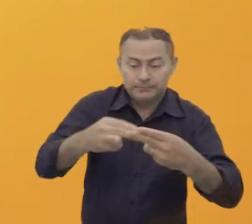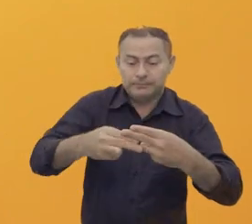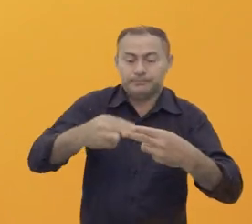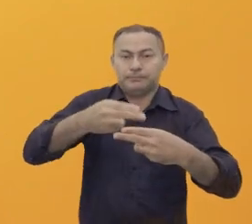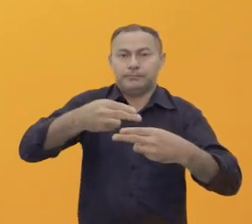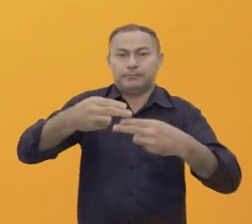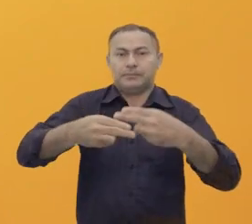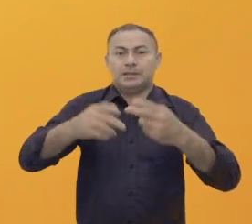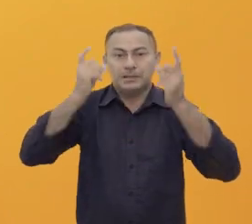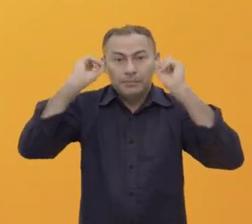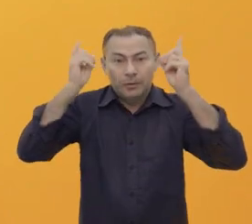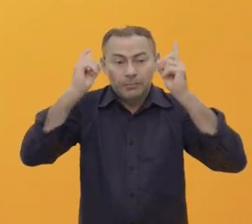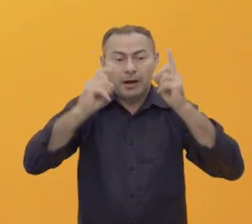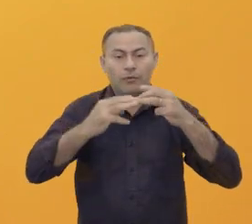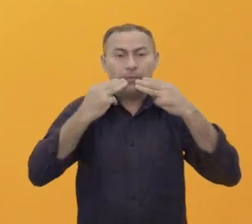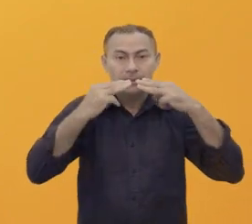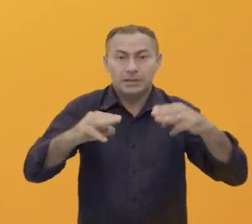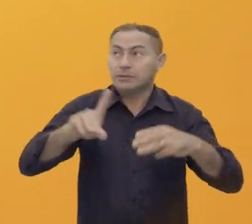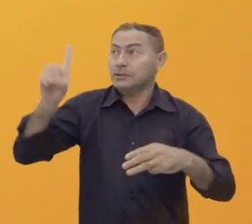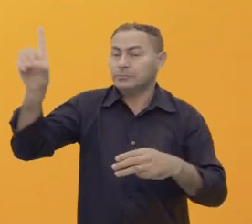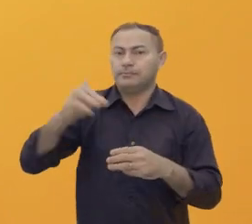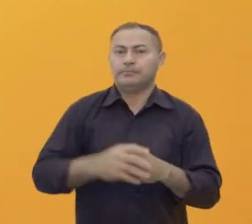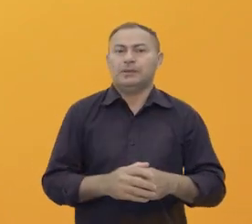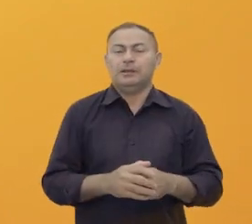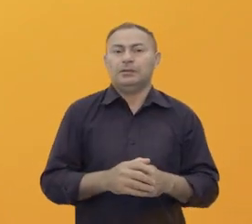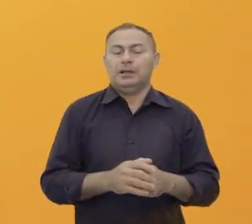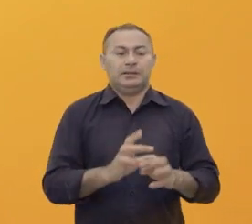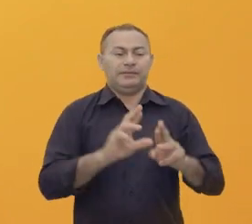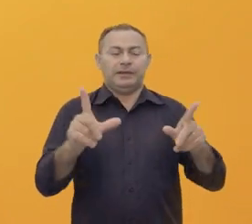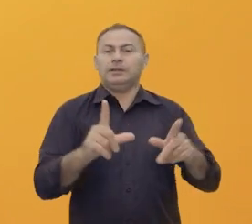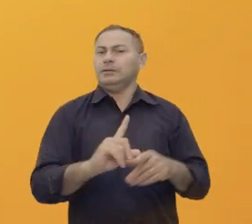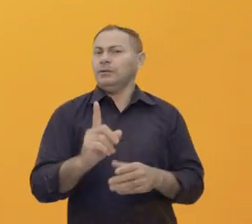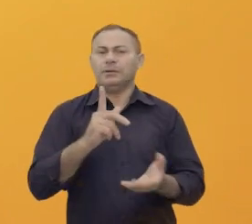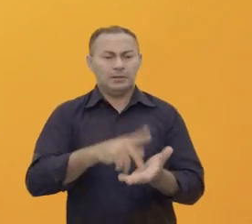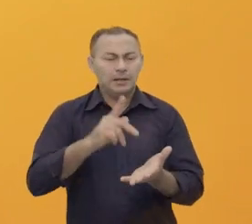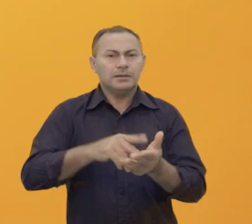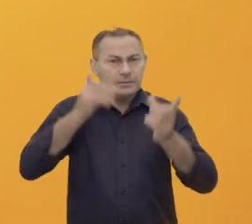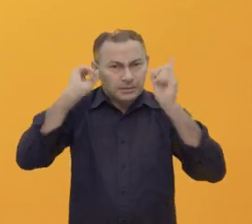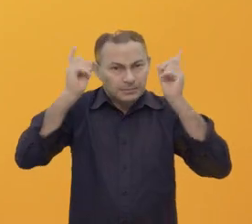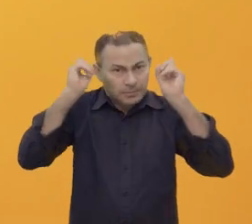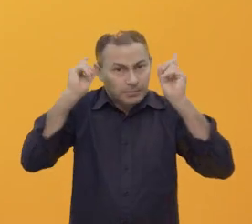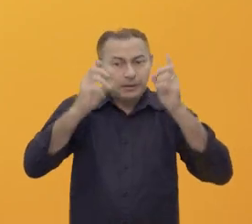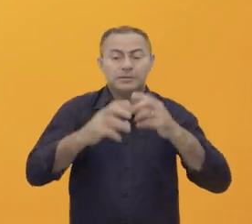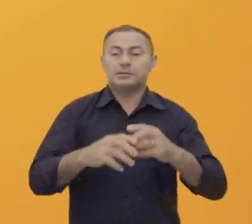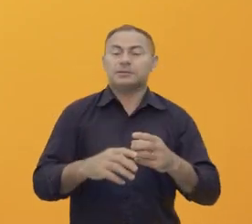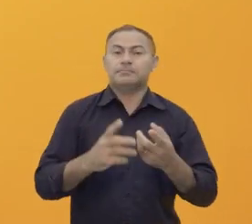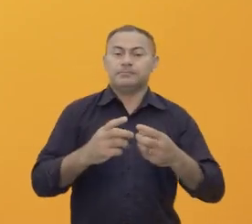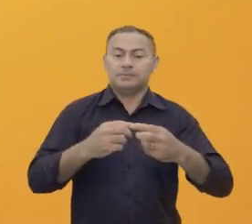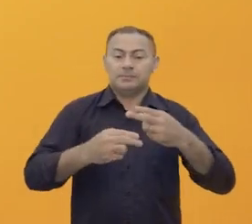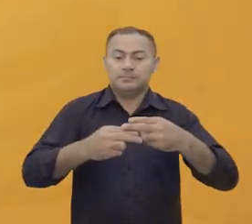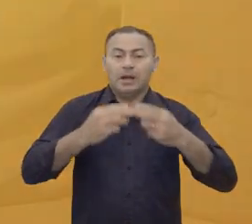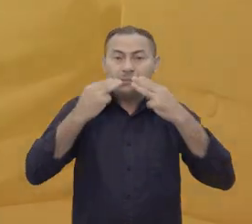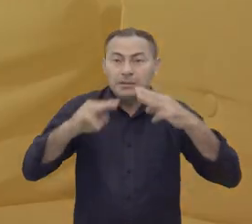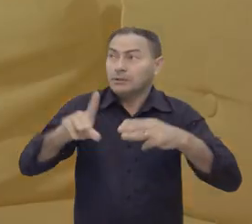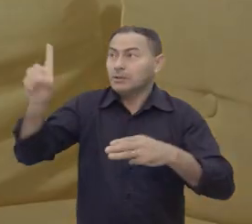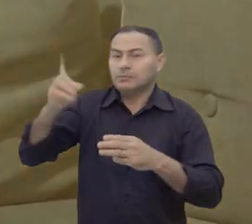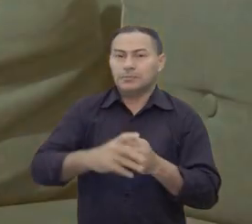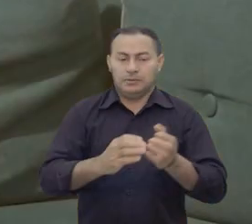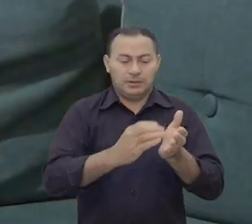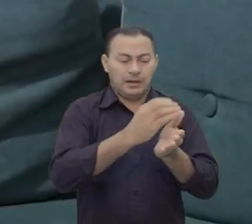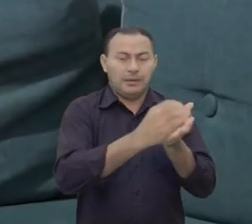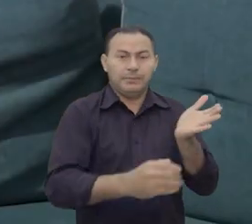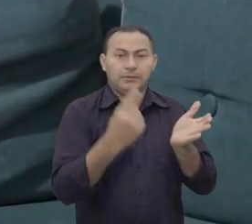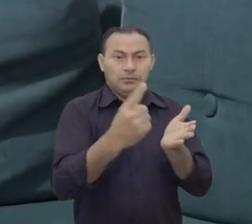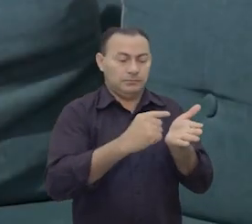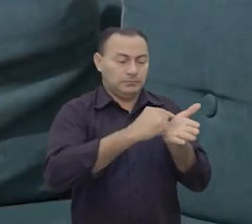se importava. Ele não era indiferente, ele realmente se importava e se preocupava com a obra de Deus. A seguir, lemos no